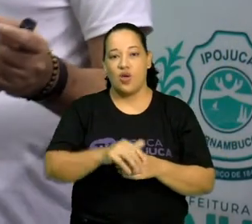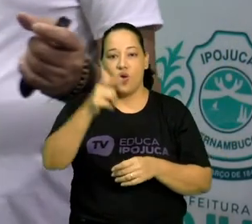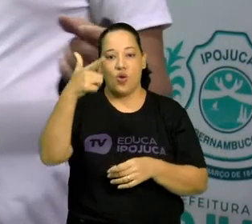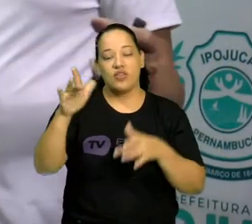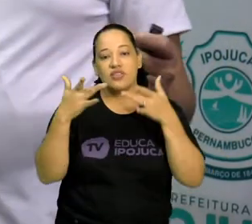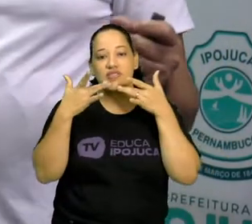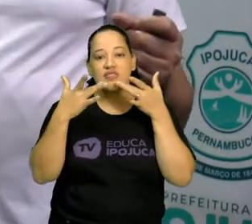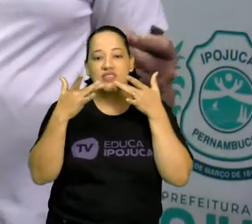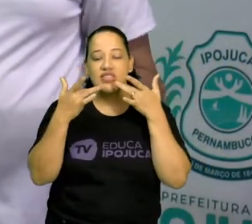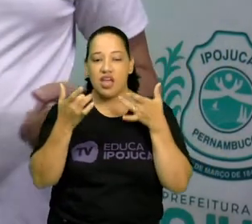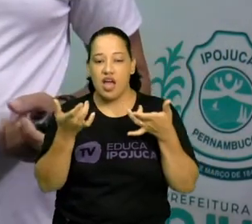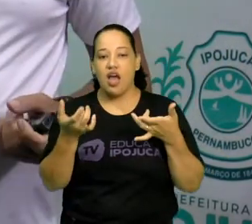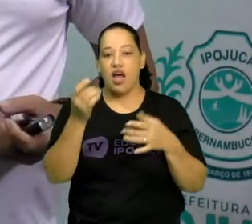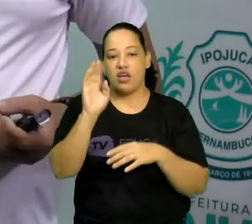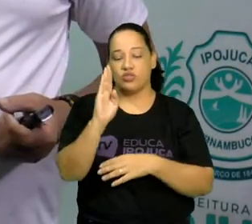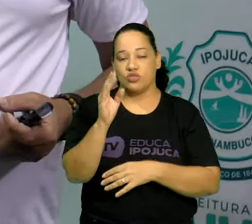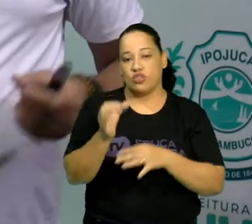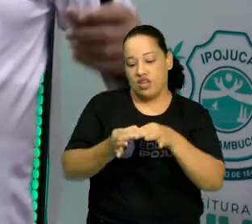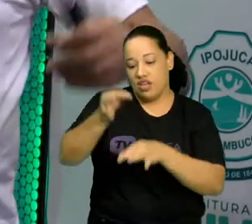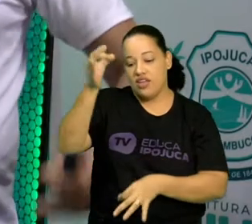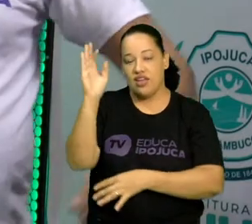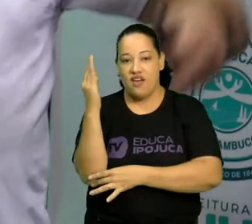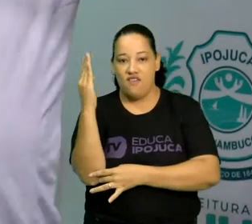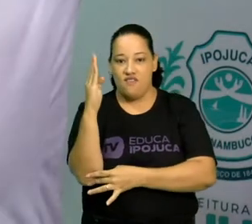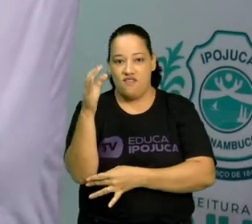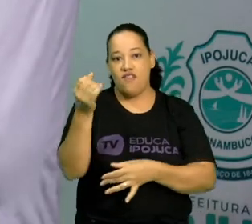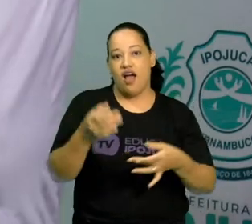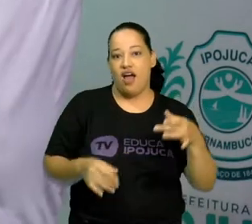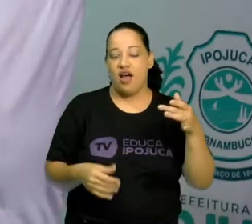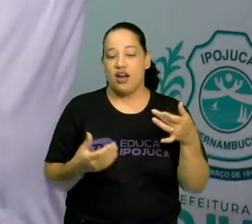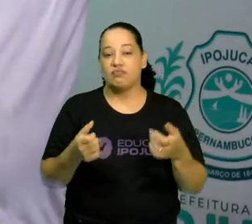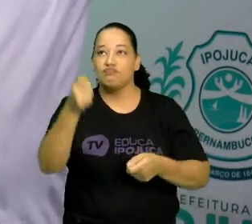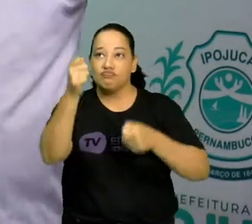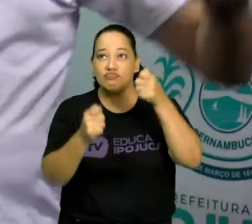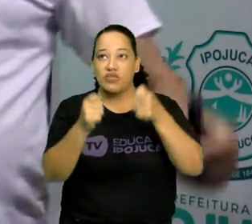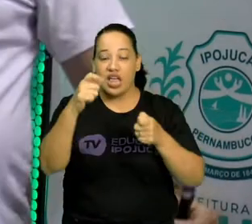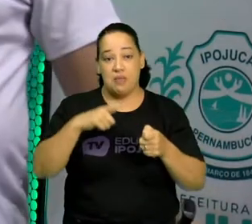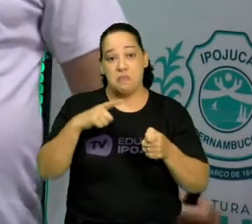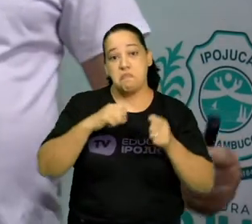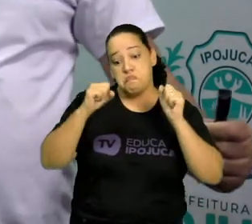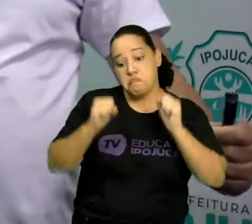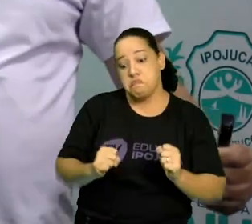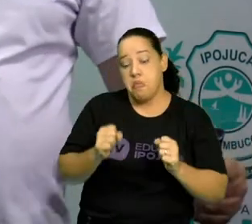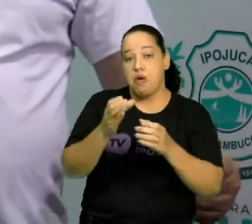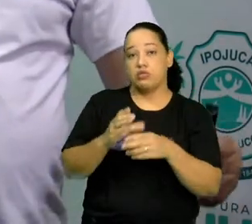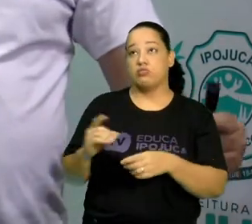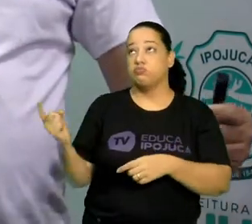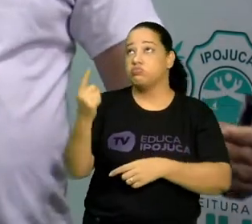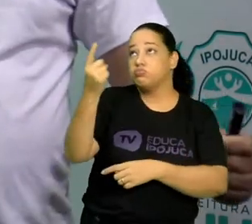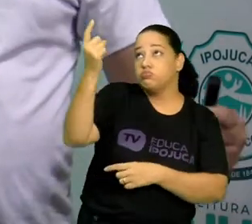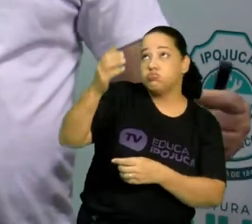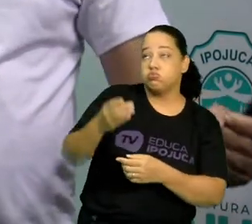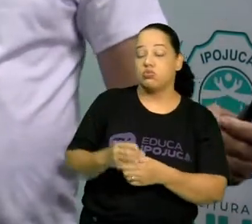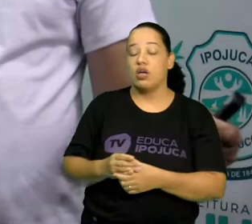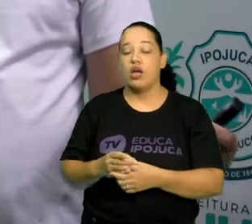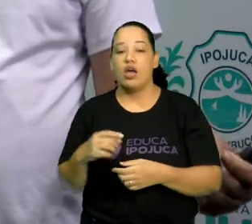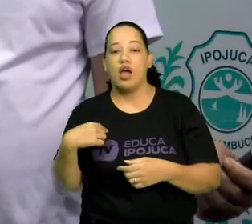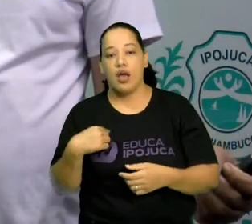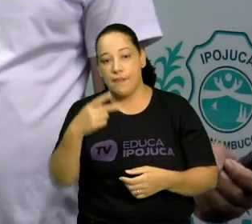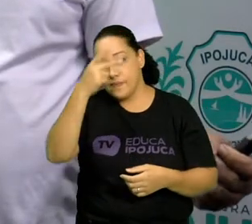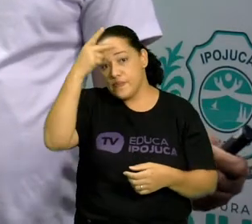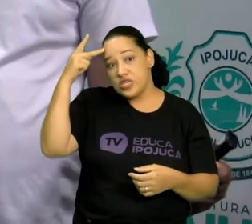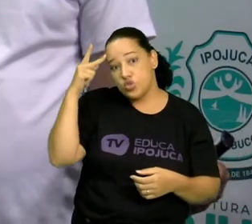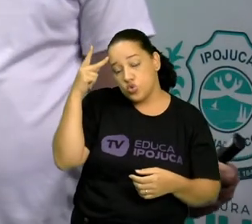O teatro de Varas, por exemplo, você pode ter um boneco gigante, ok? E quatro,